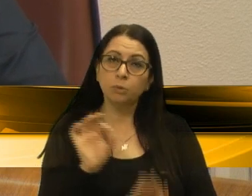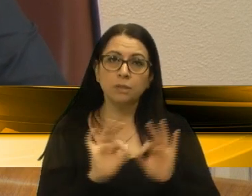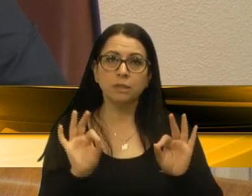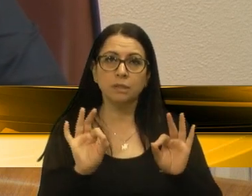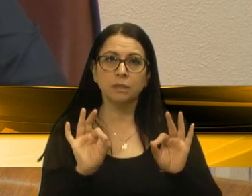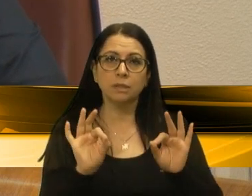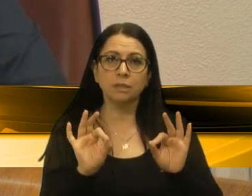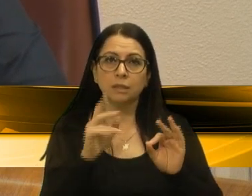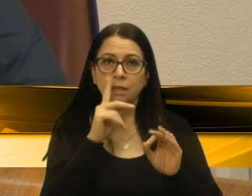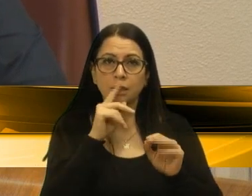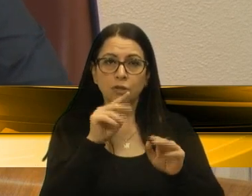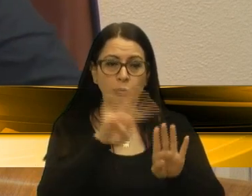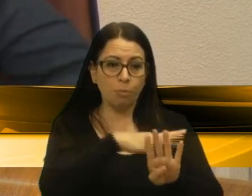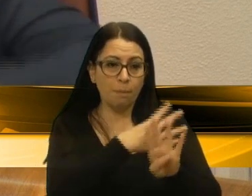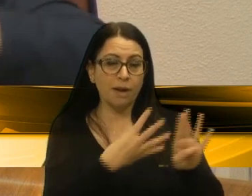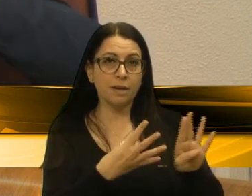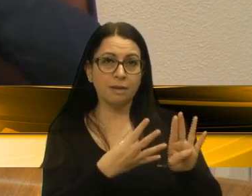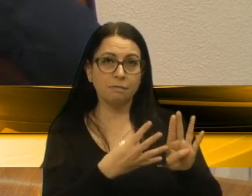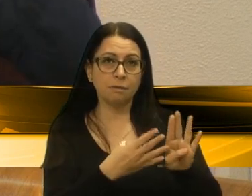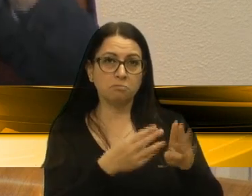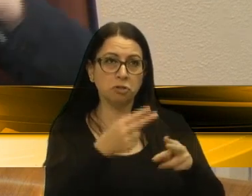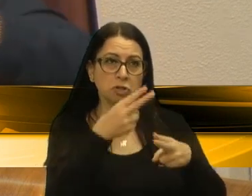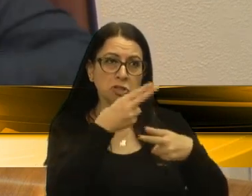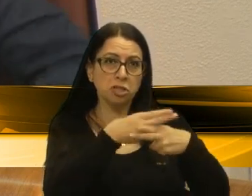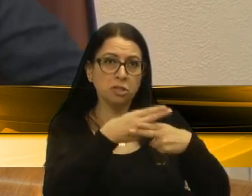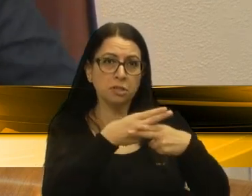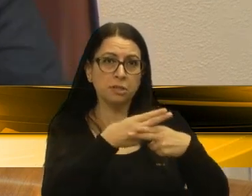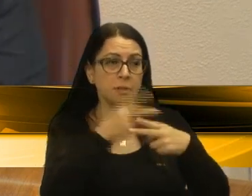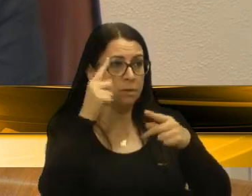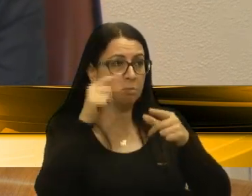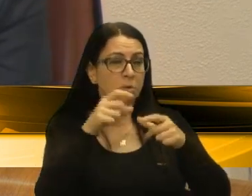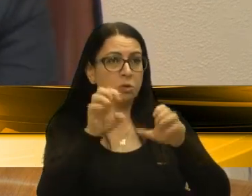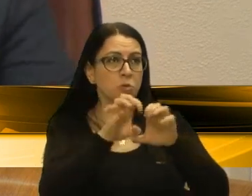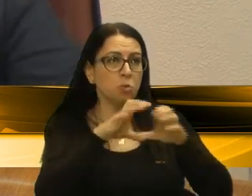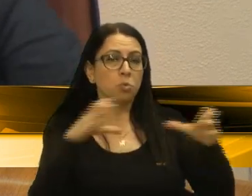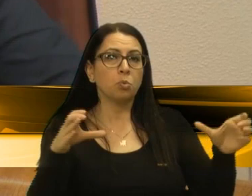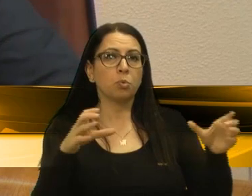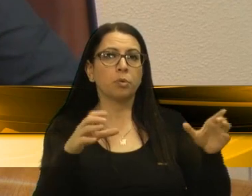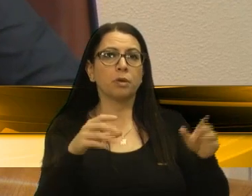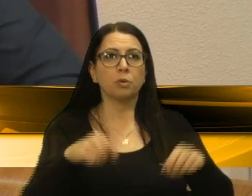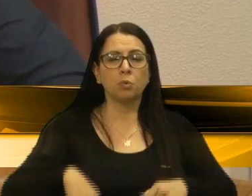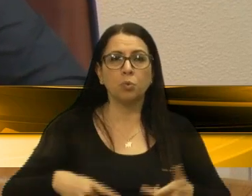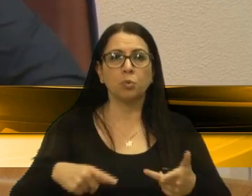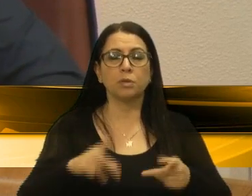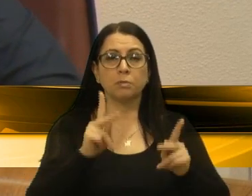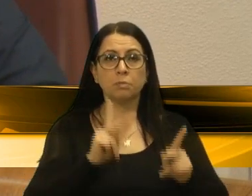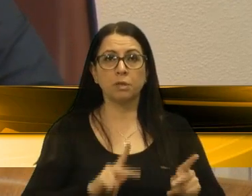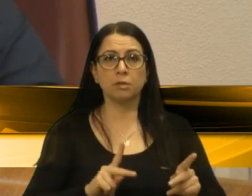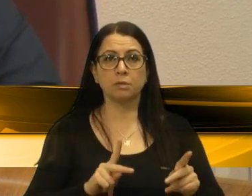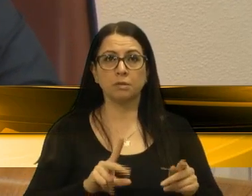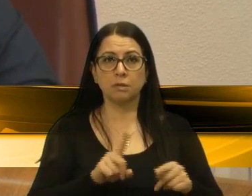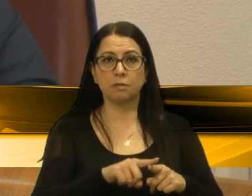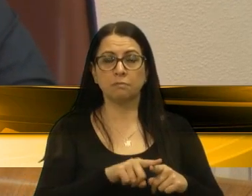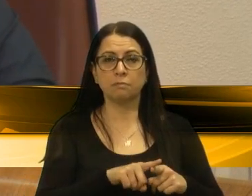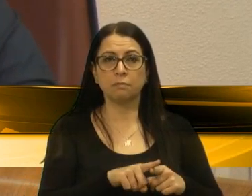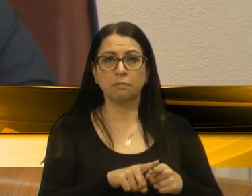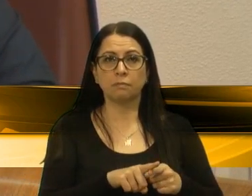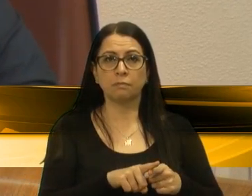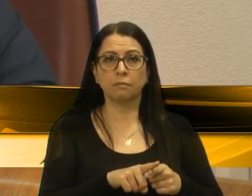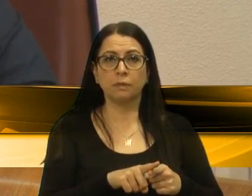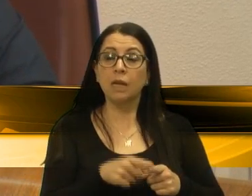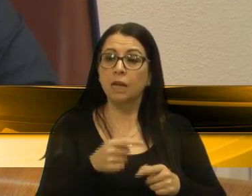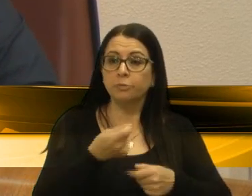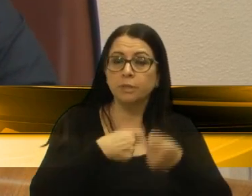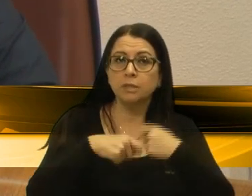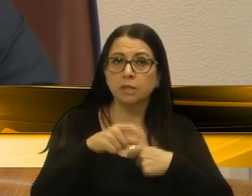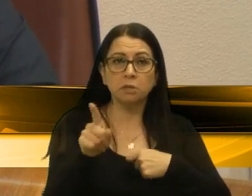tenho certeza que foi porque era a primeira que estava se fazendo. Aí, em 2009, essa licitação ela foi revisada. E